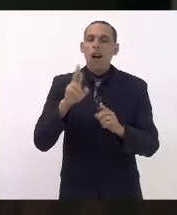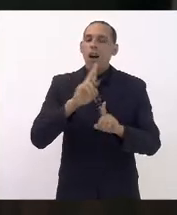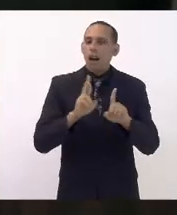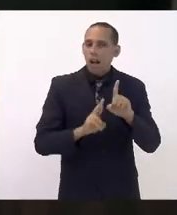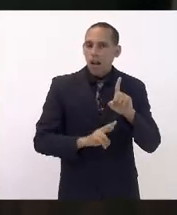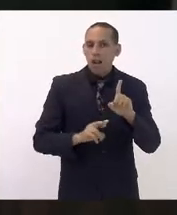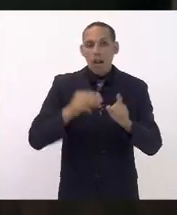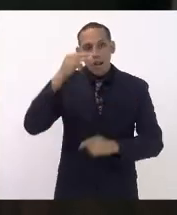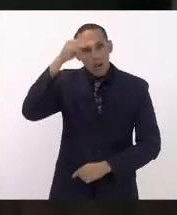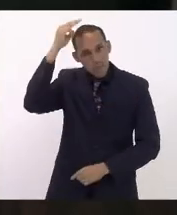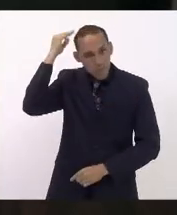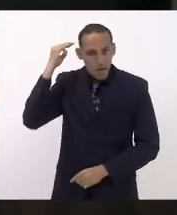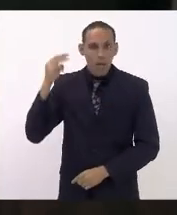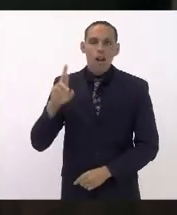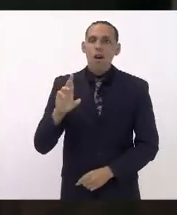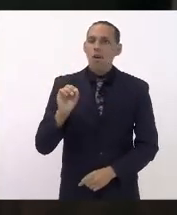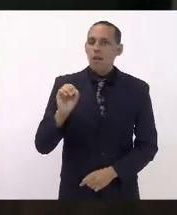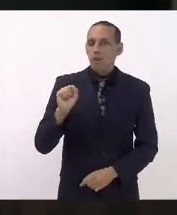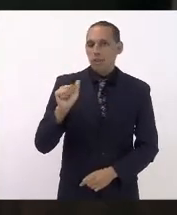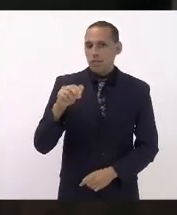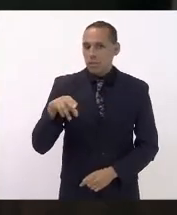Félix, Gustavo Tutuque,